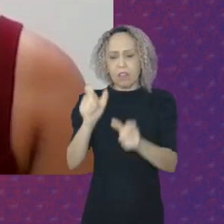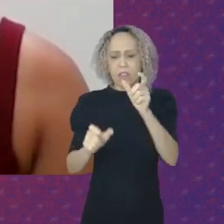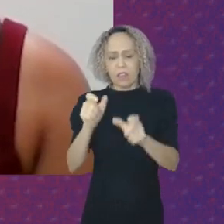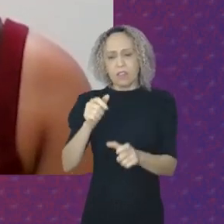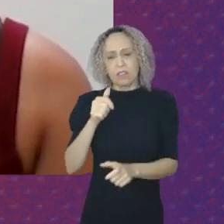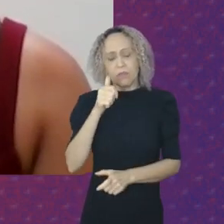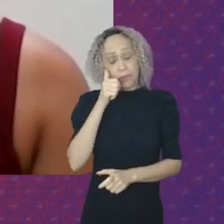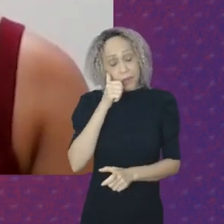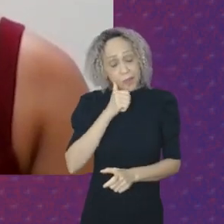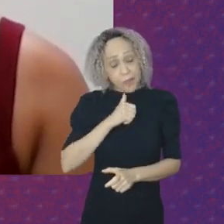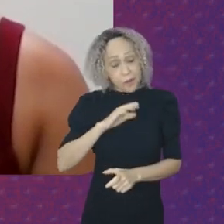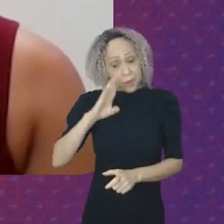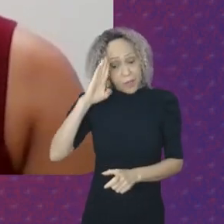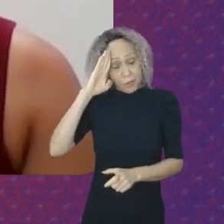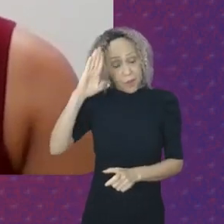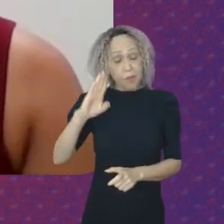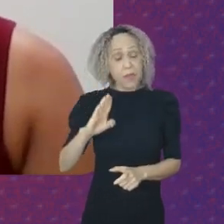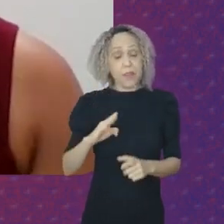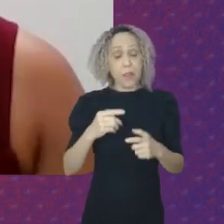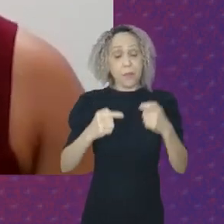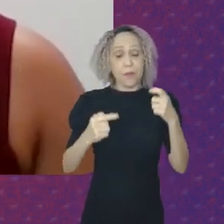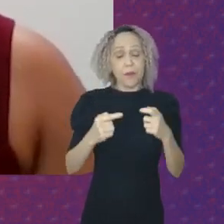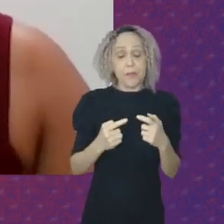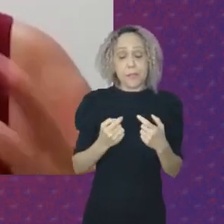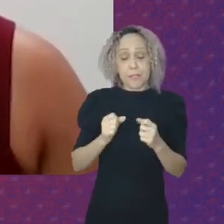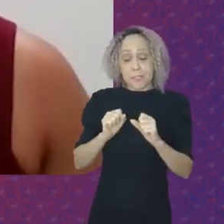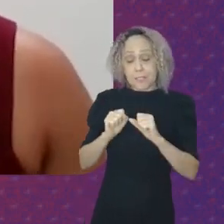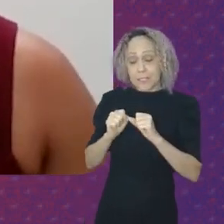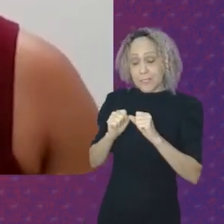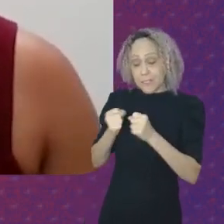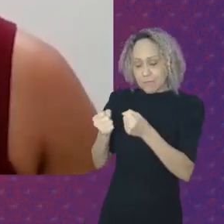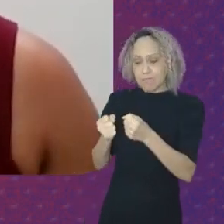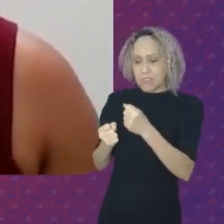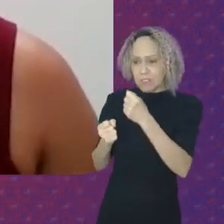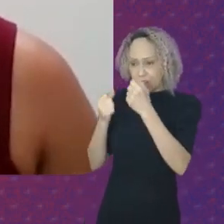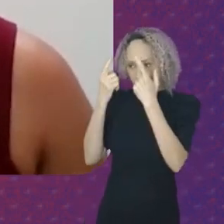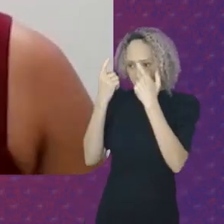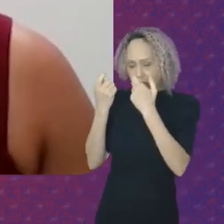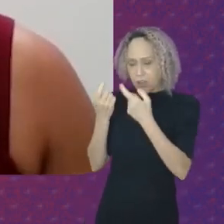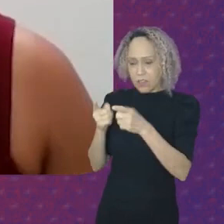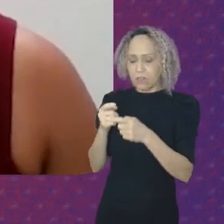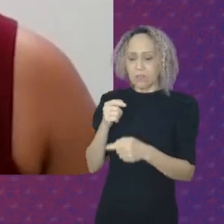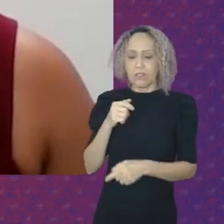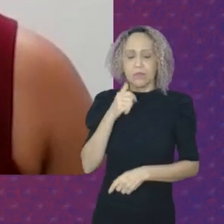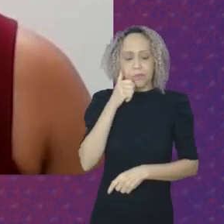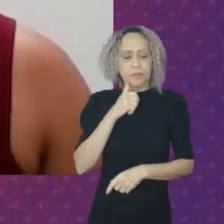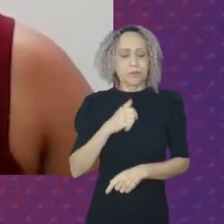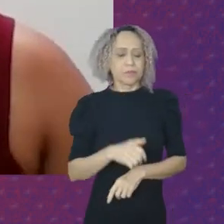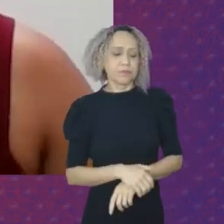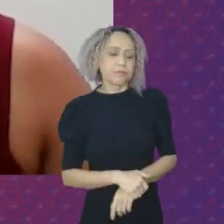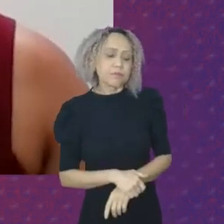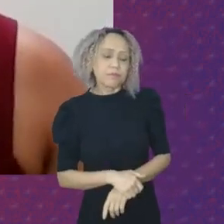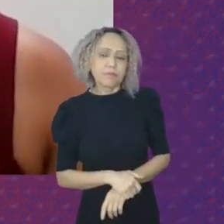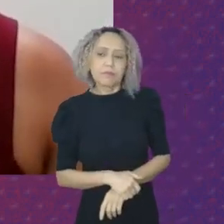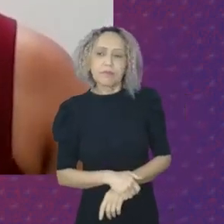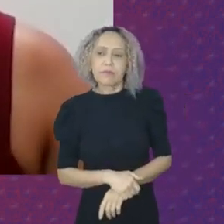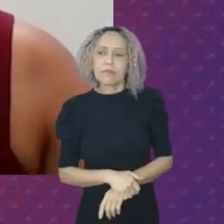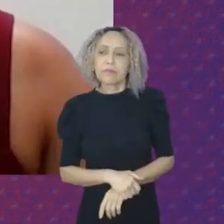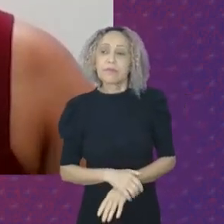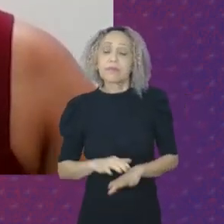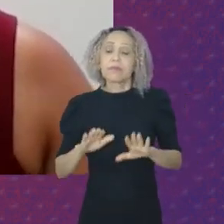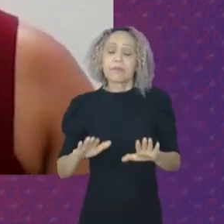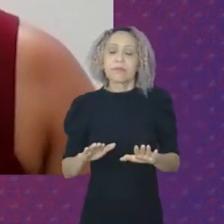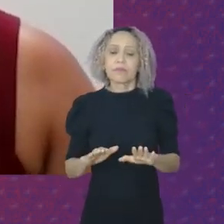de enfrentamento à violência das mulheres, né? Então, vou começar a falar um pouco da concepção do programa, né? O